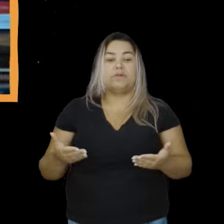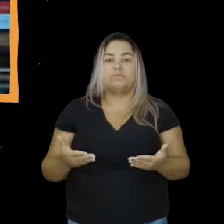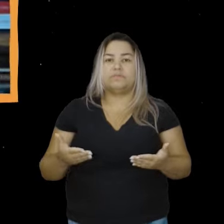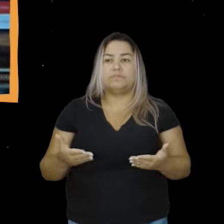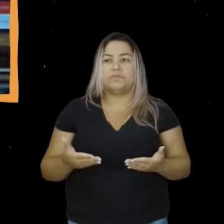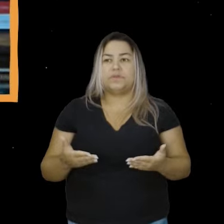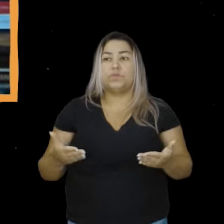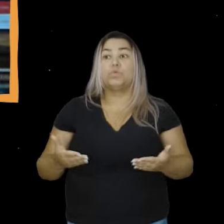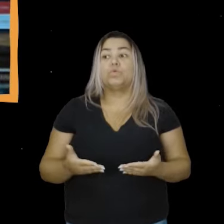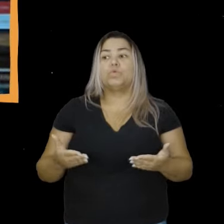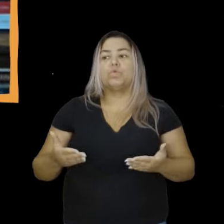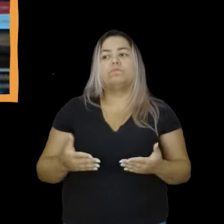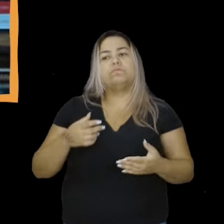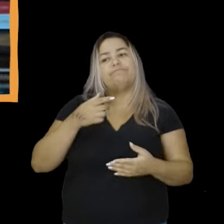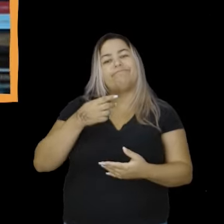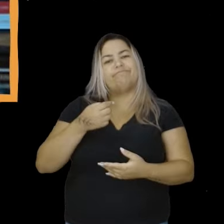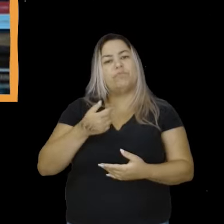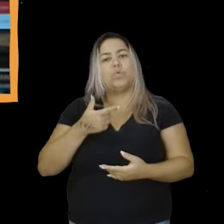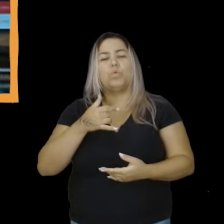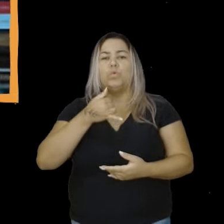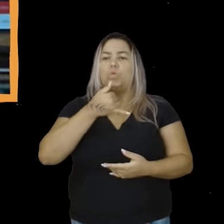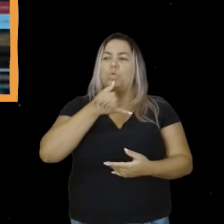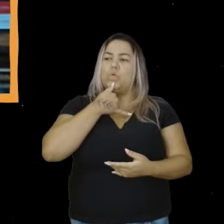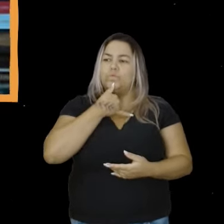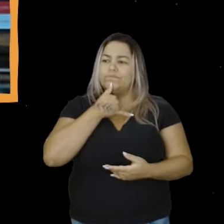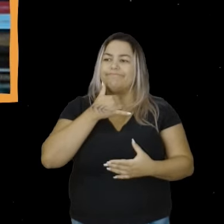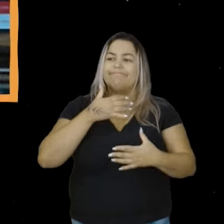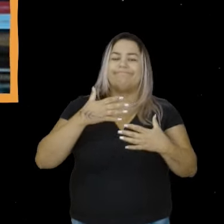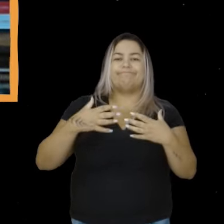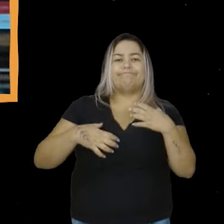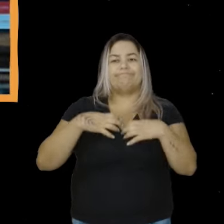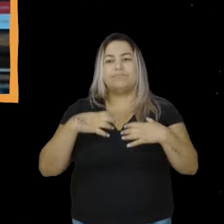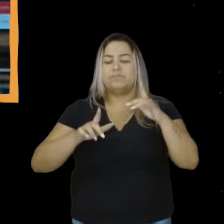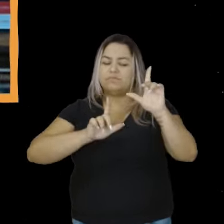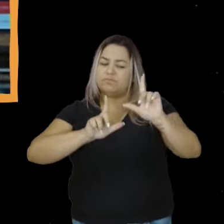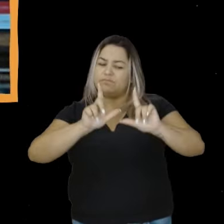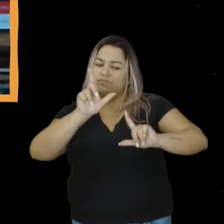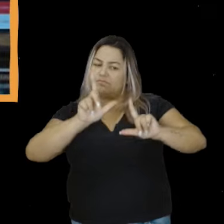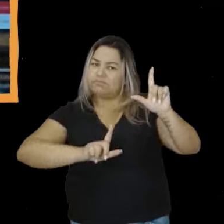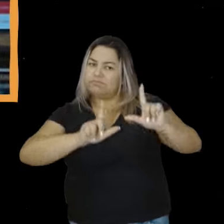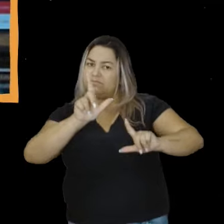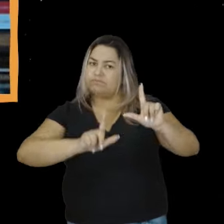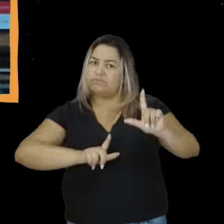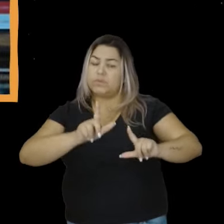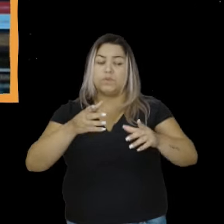é uma campanha um pouco triste, ela é uma campanha muito da televisão, ela é uma campanha